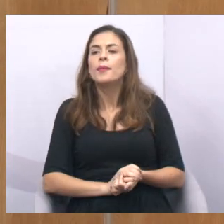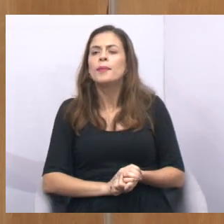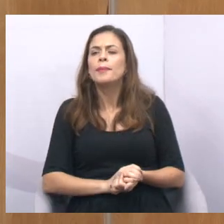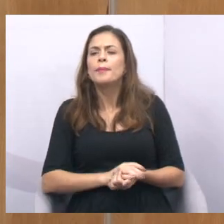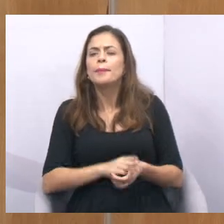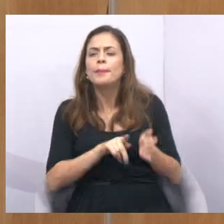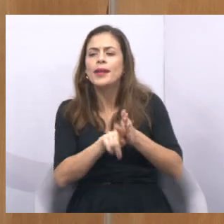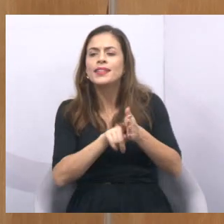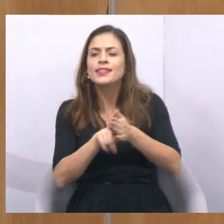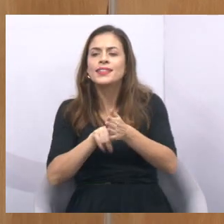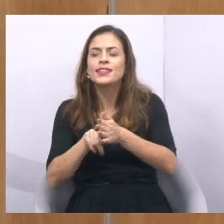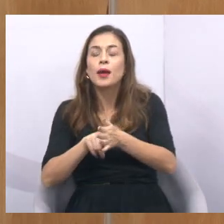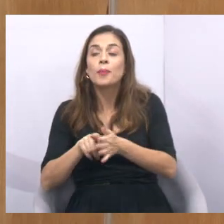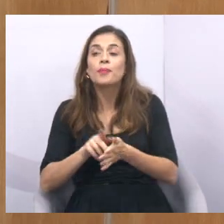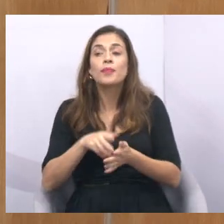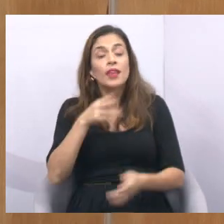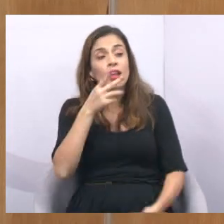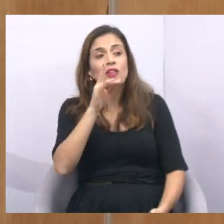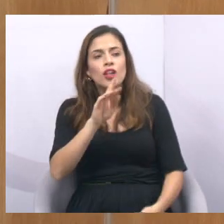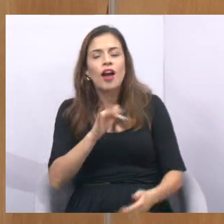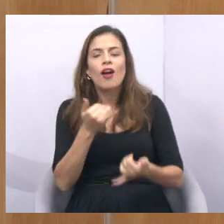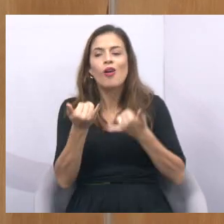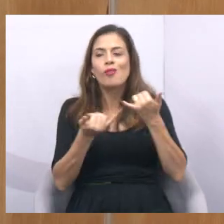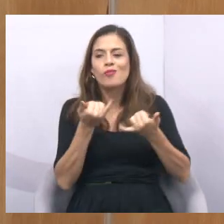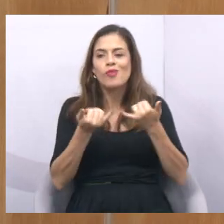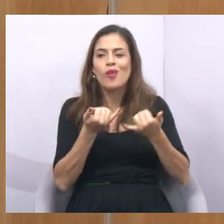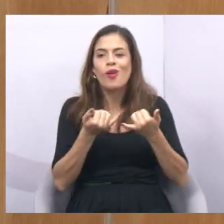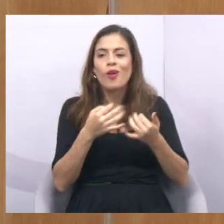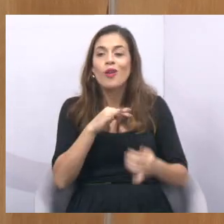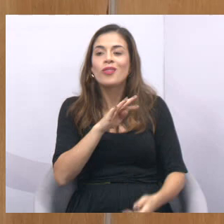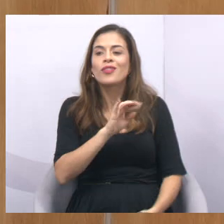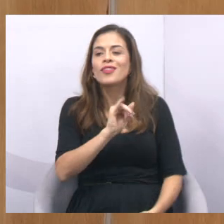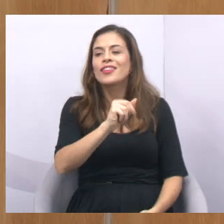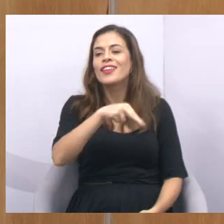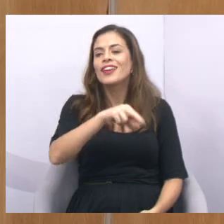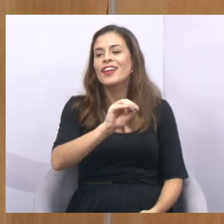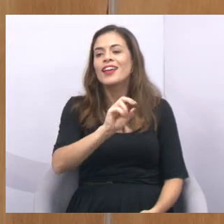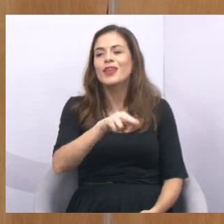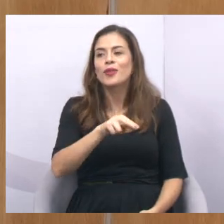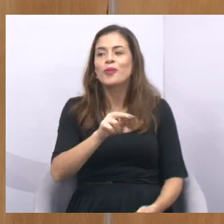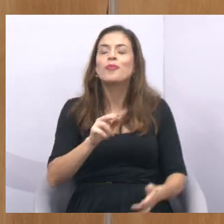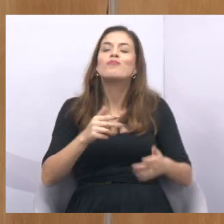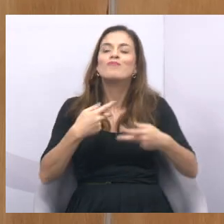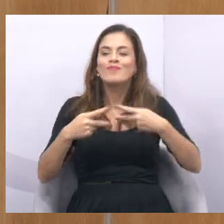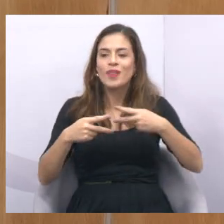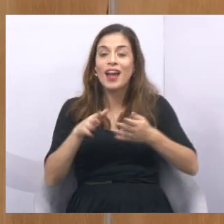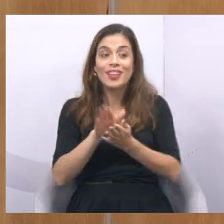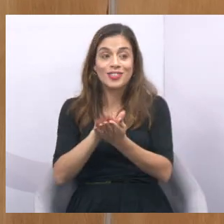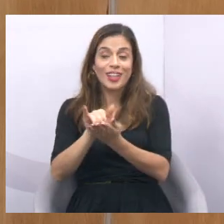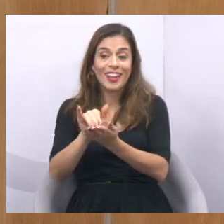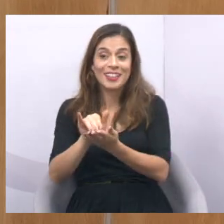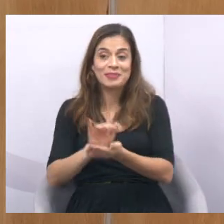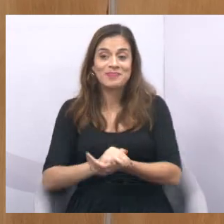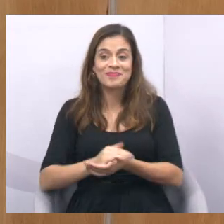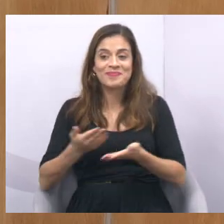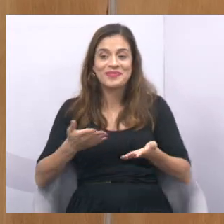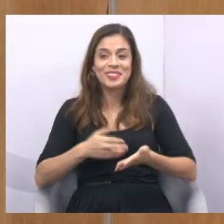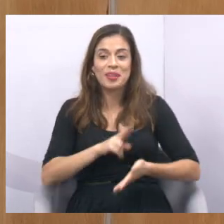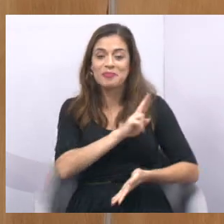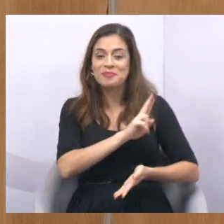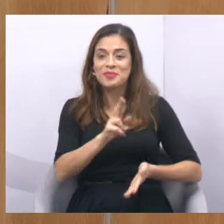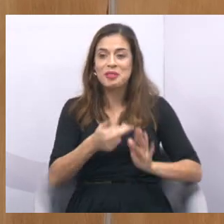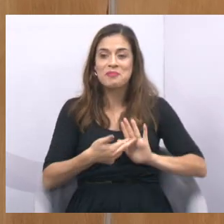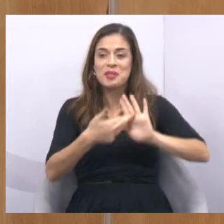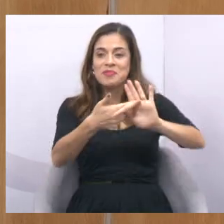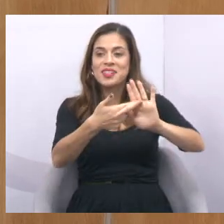Jacareí. Isso, se você pensar bem, leva o nome do Jacareí para o mundo inteiro e do Trianon, consequentemente. Então, para a gente é uma